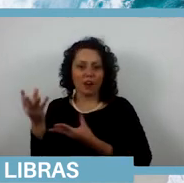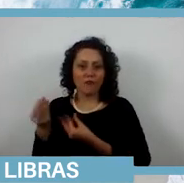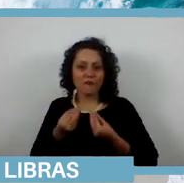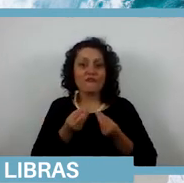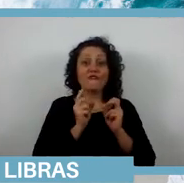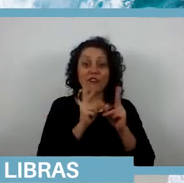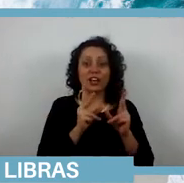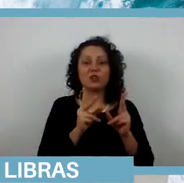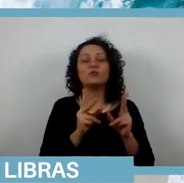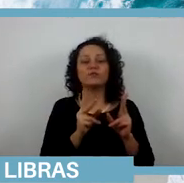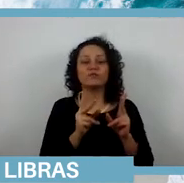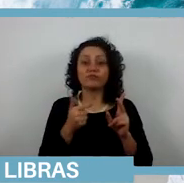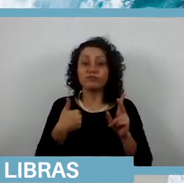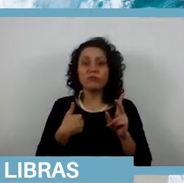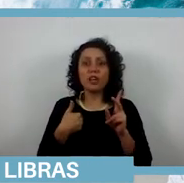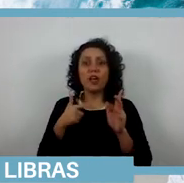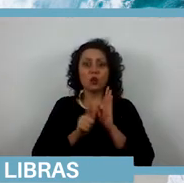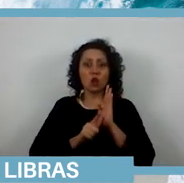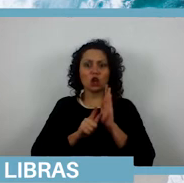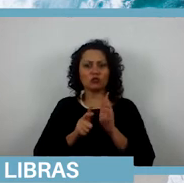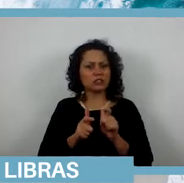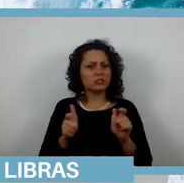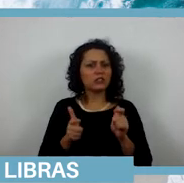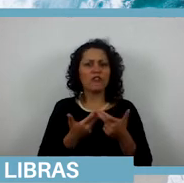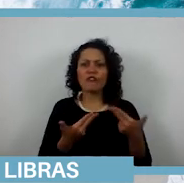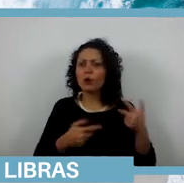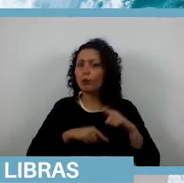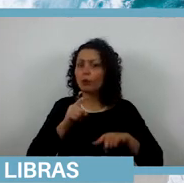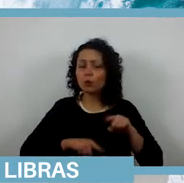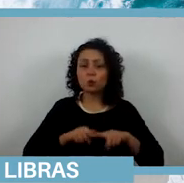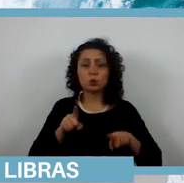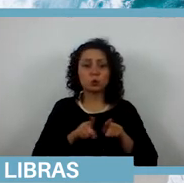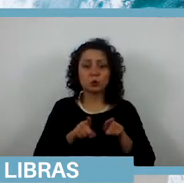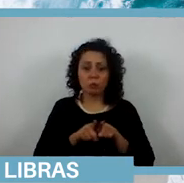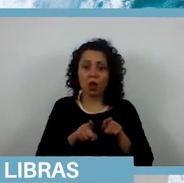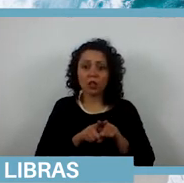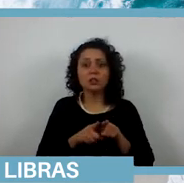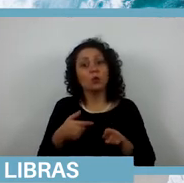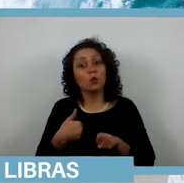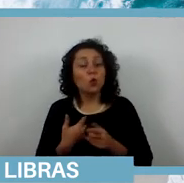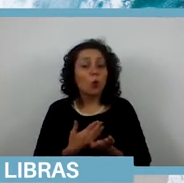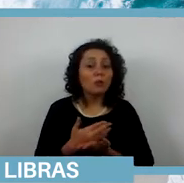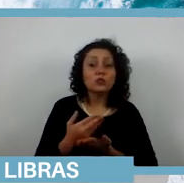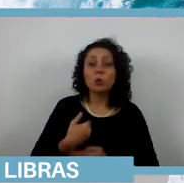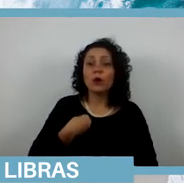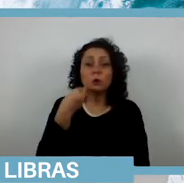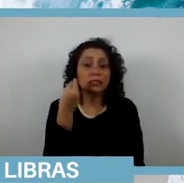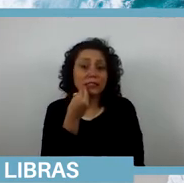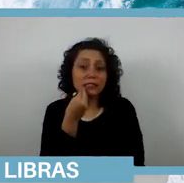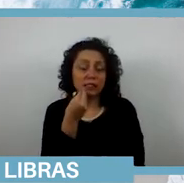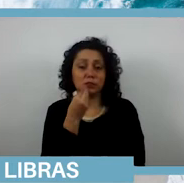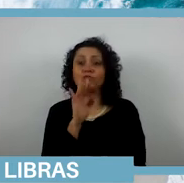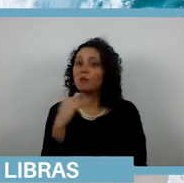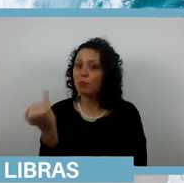vários produtos é eu fui para sendo assim também com base produto então eu comecei testando uma coisa muito importante que eu